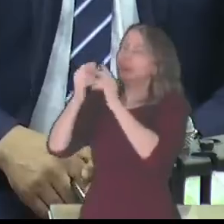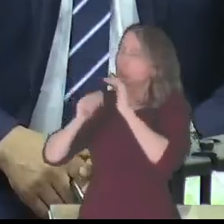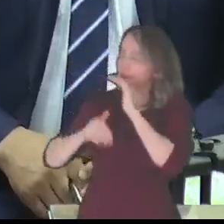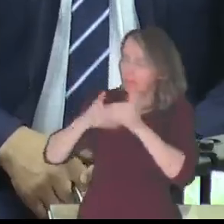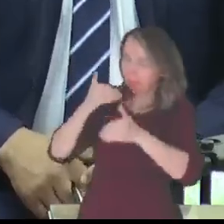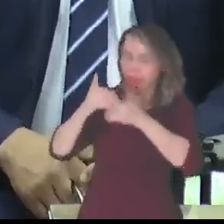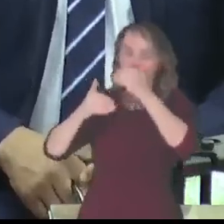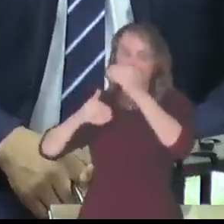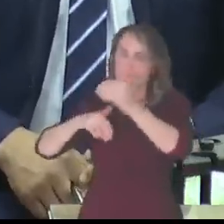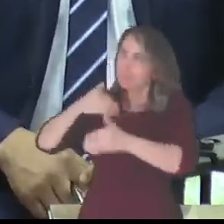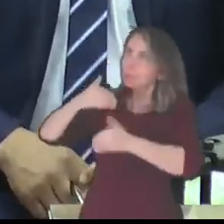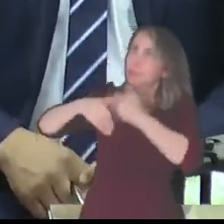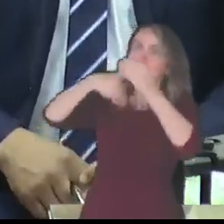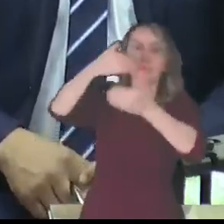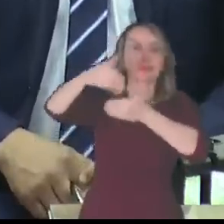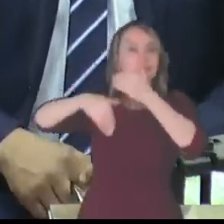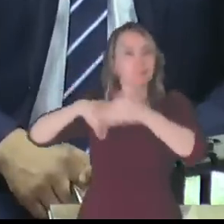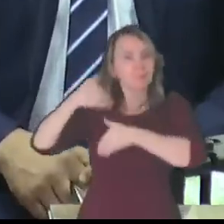avança avança